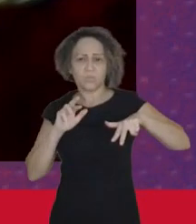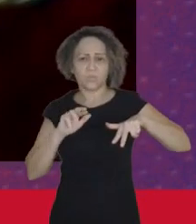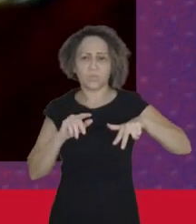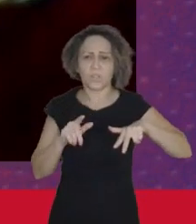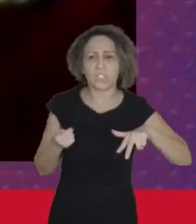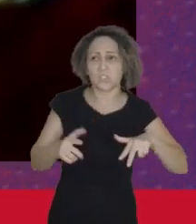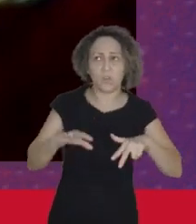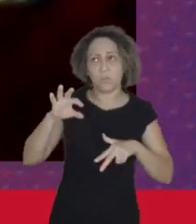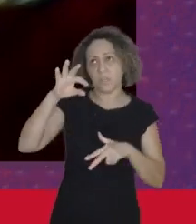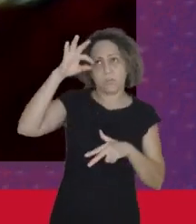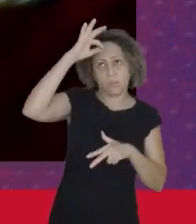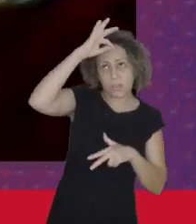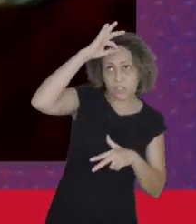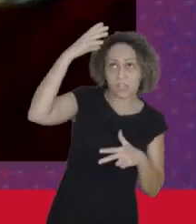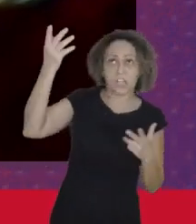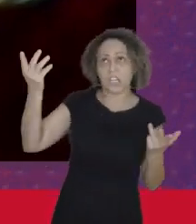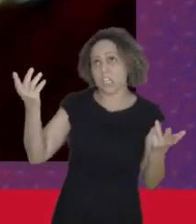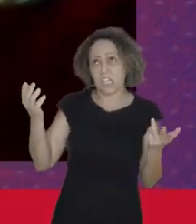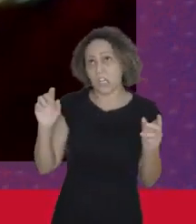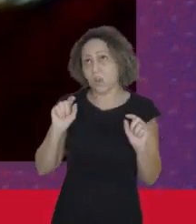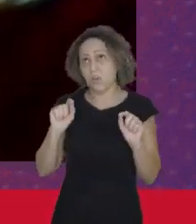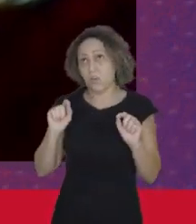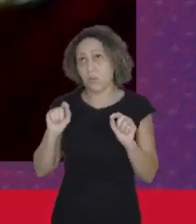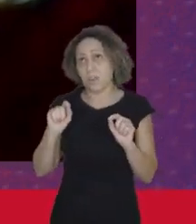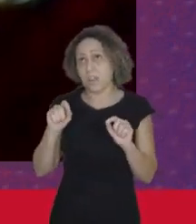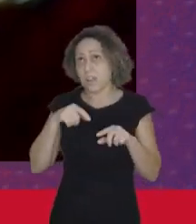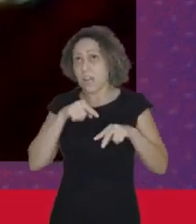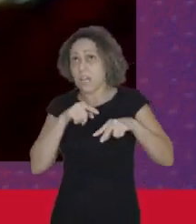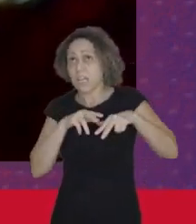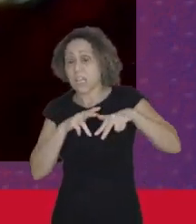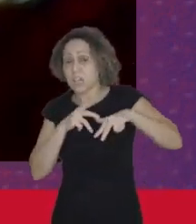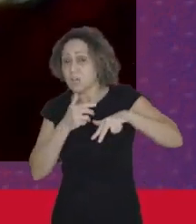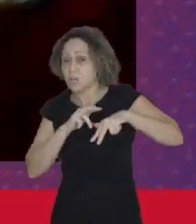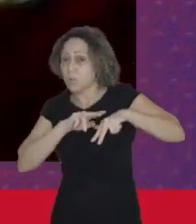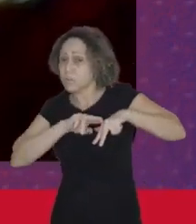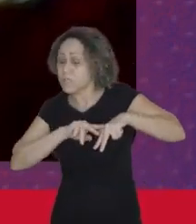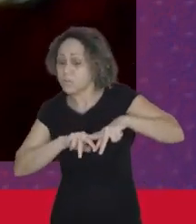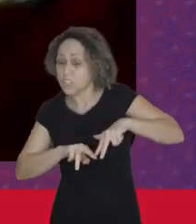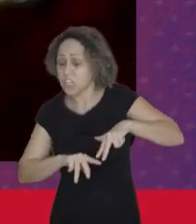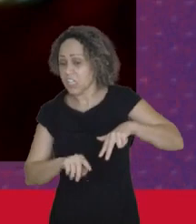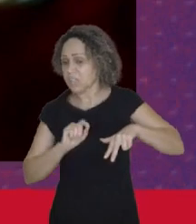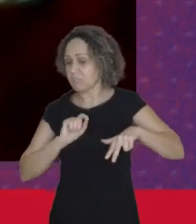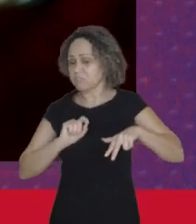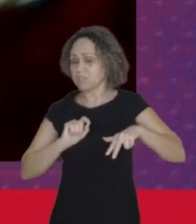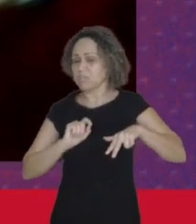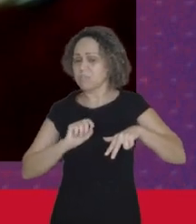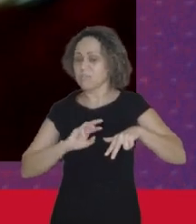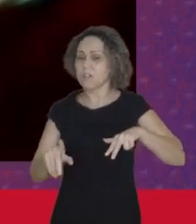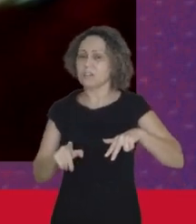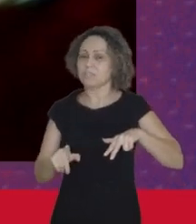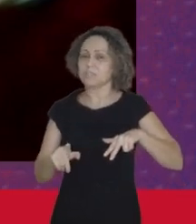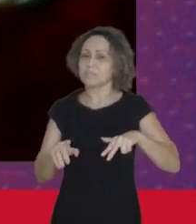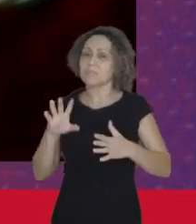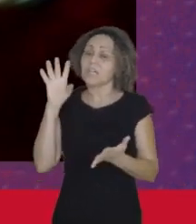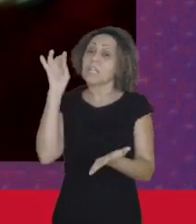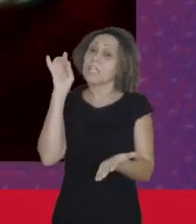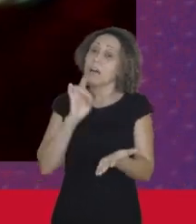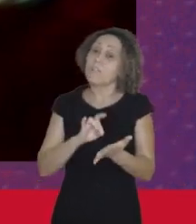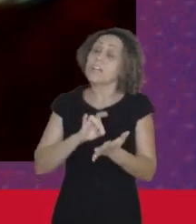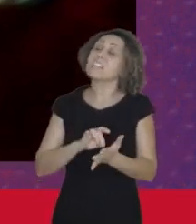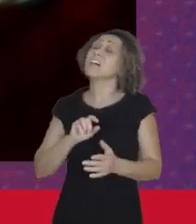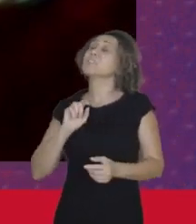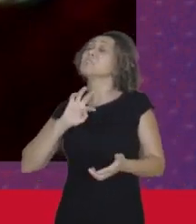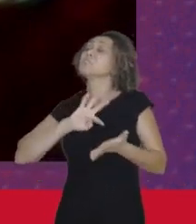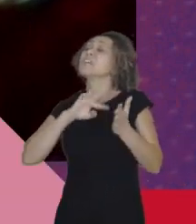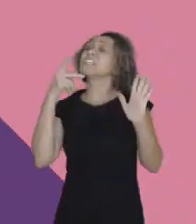que determinaria o seu gênero. Na verdade, a concepção de mulher vai